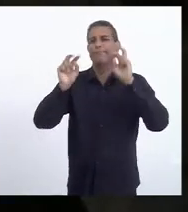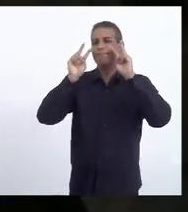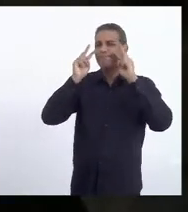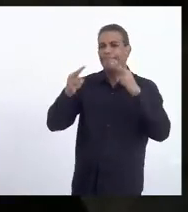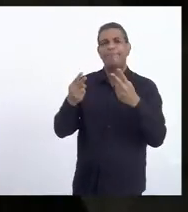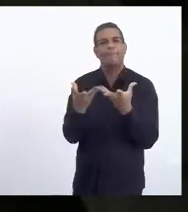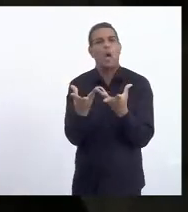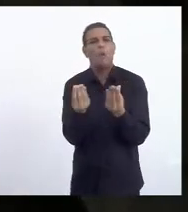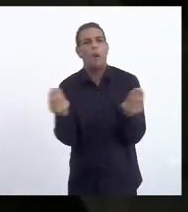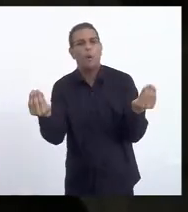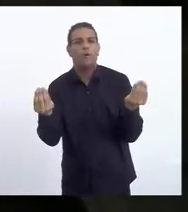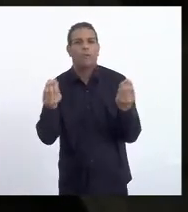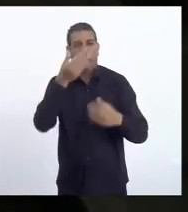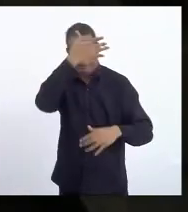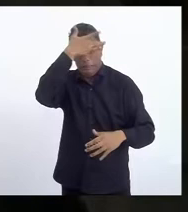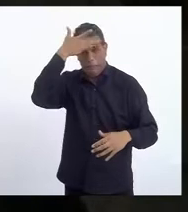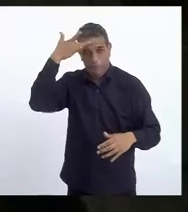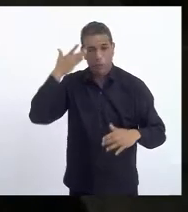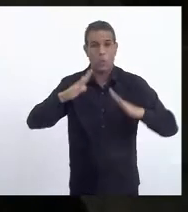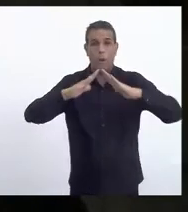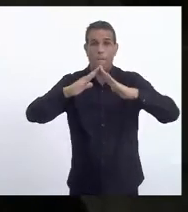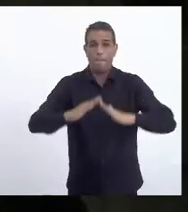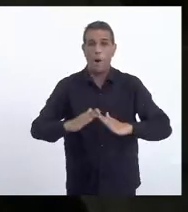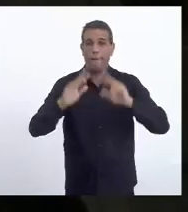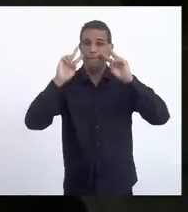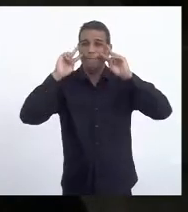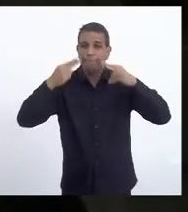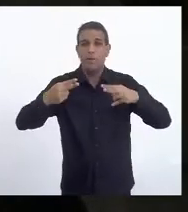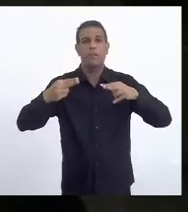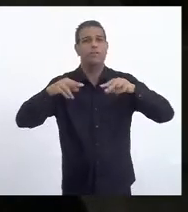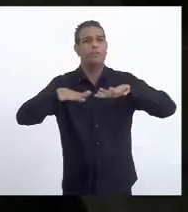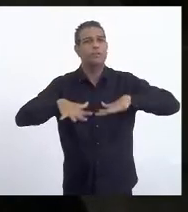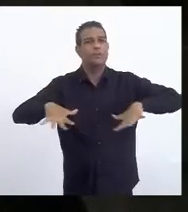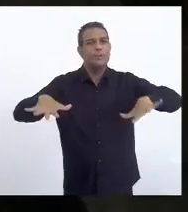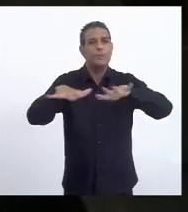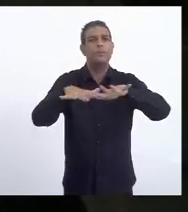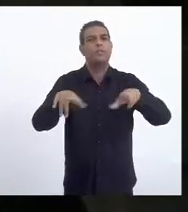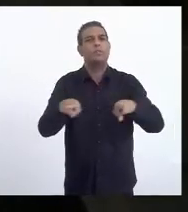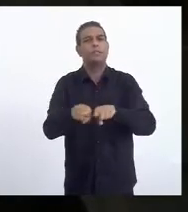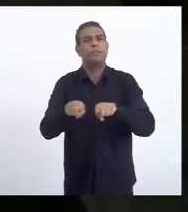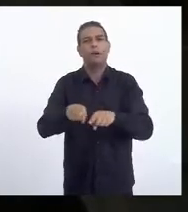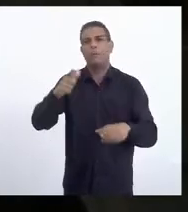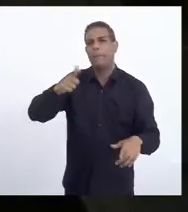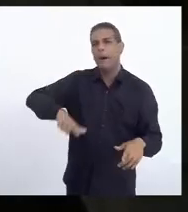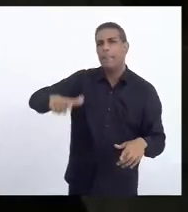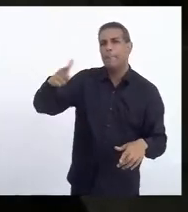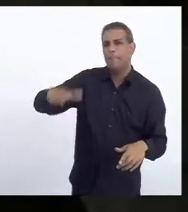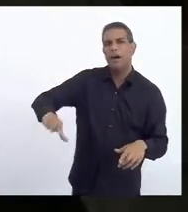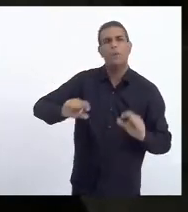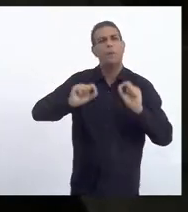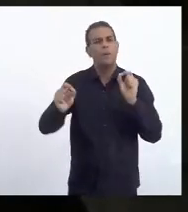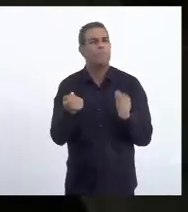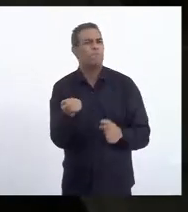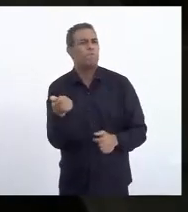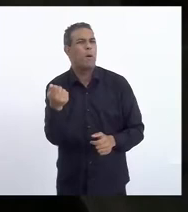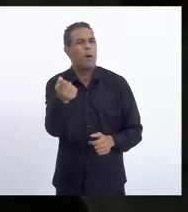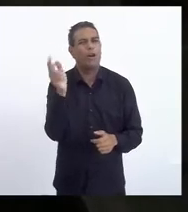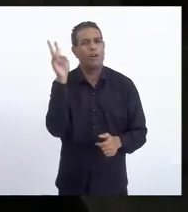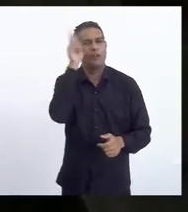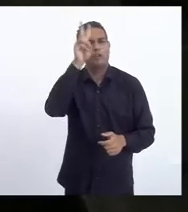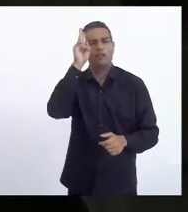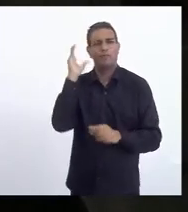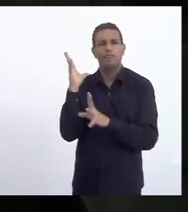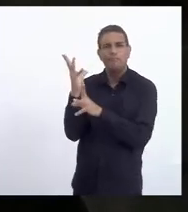muita gente ali morando município mais populoso do Estado depois da capital e com pouquíssimo